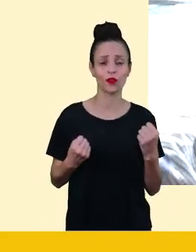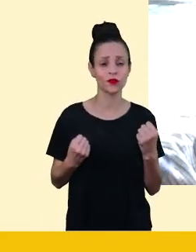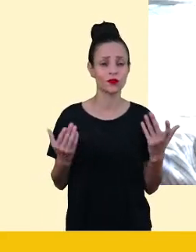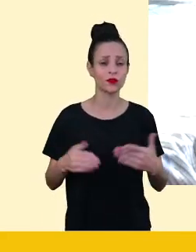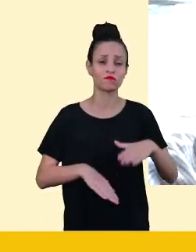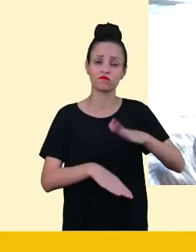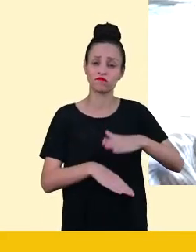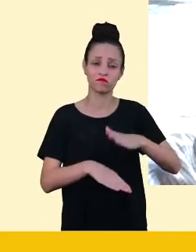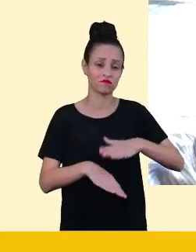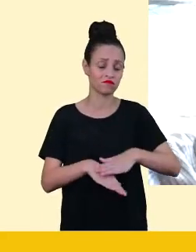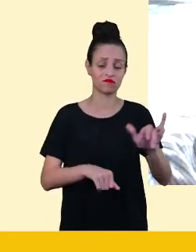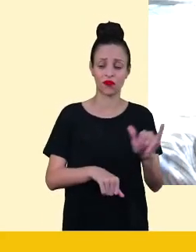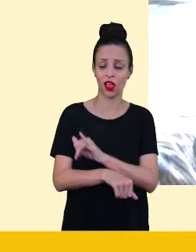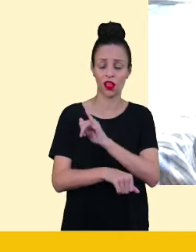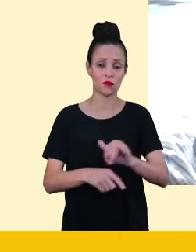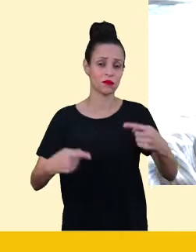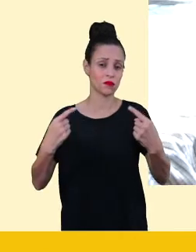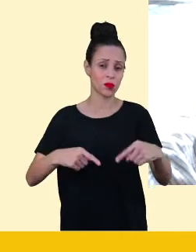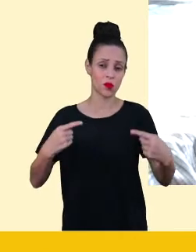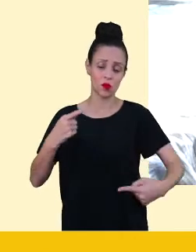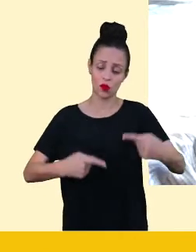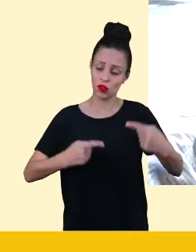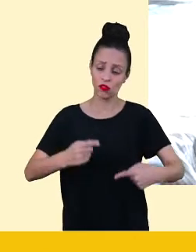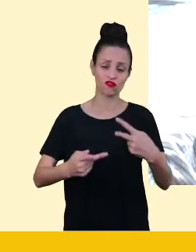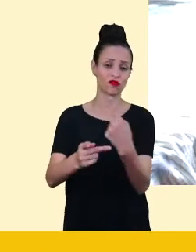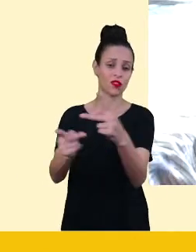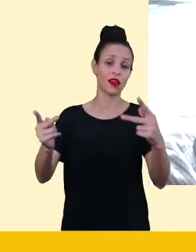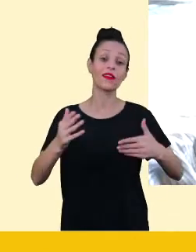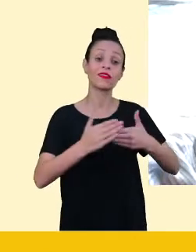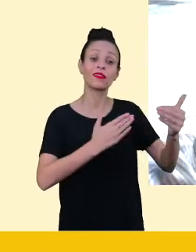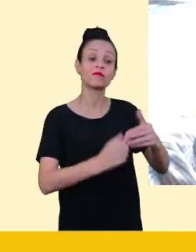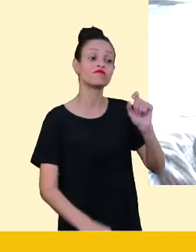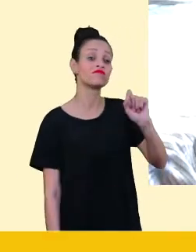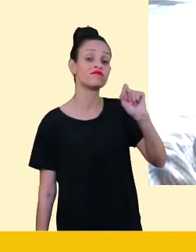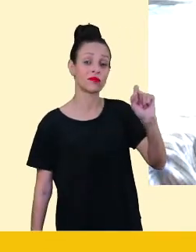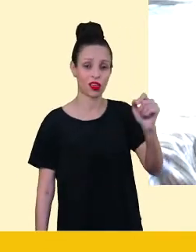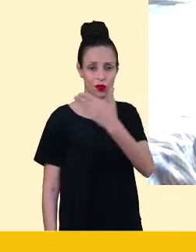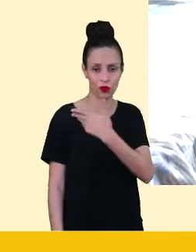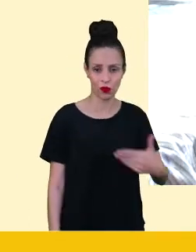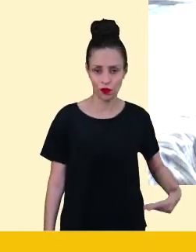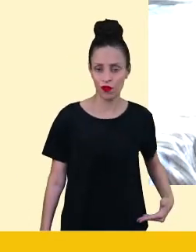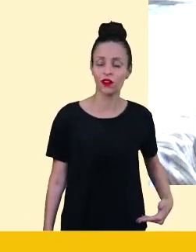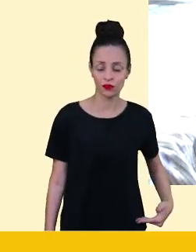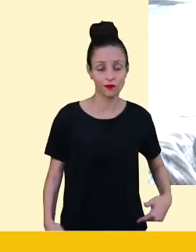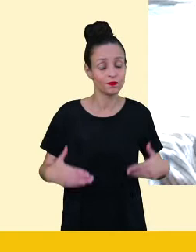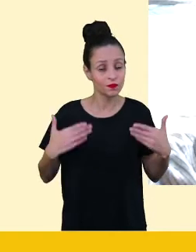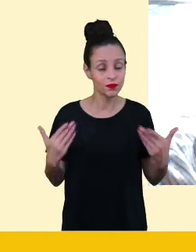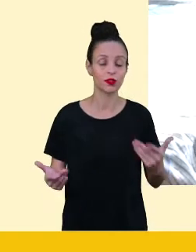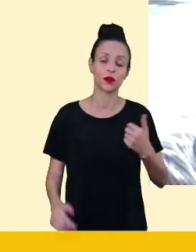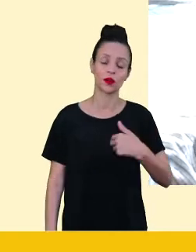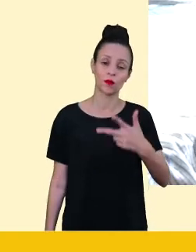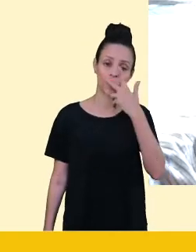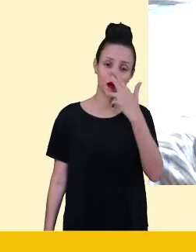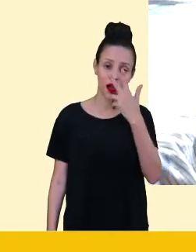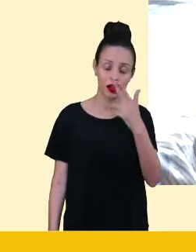própria articulação política independente dos governos que vão e voltam, né? Então, eu